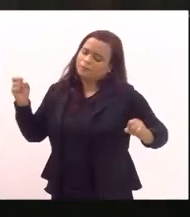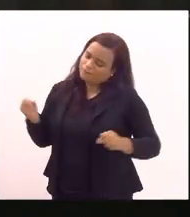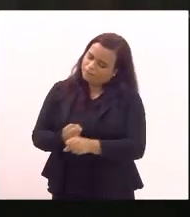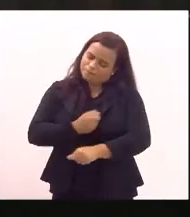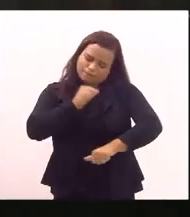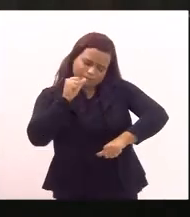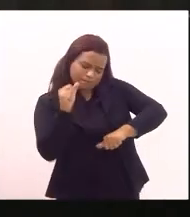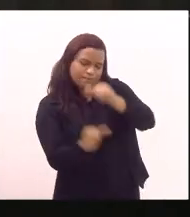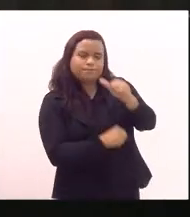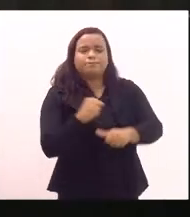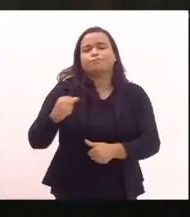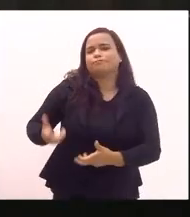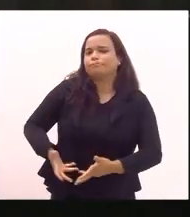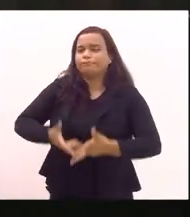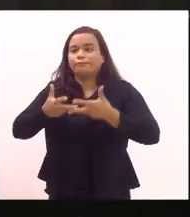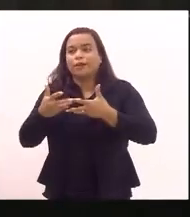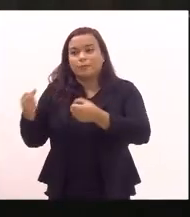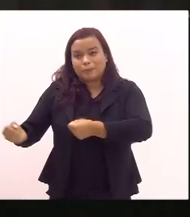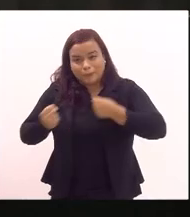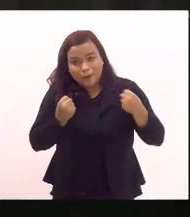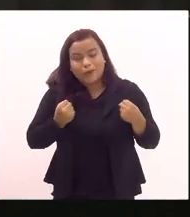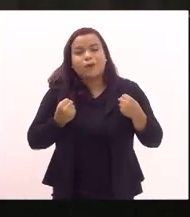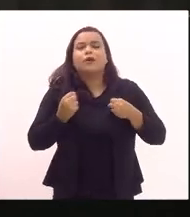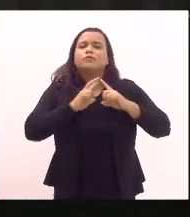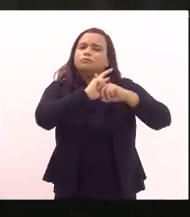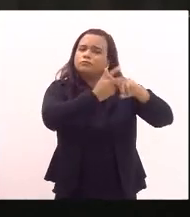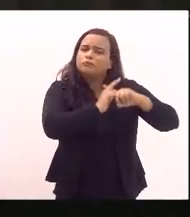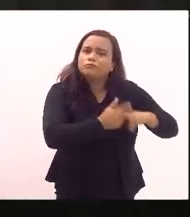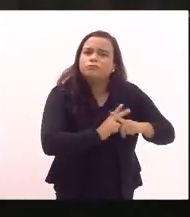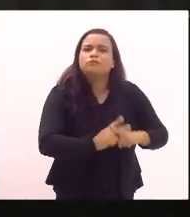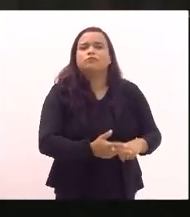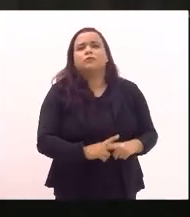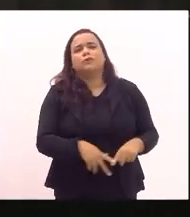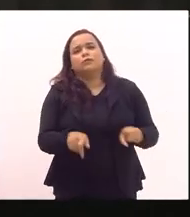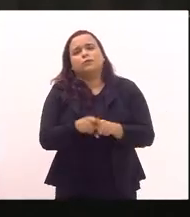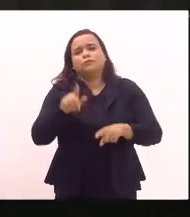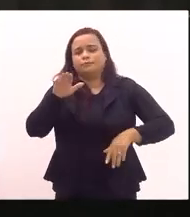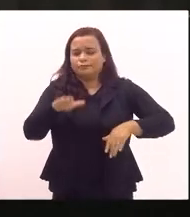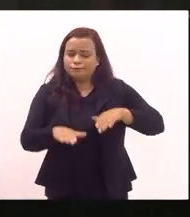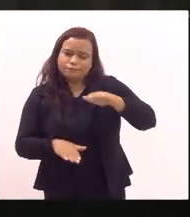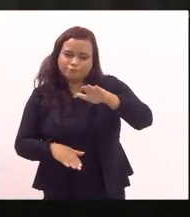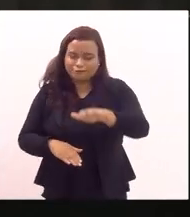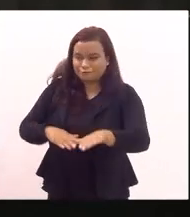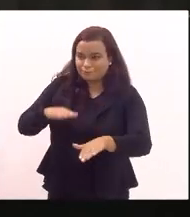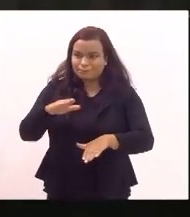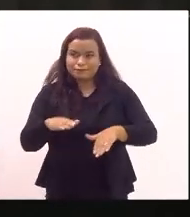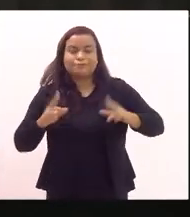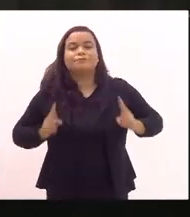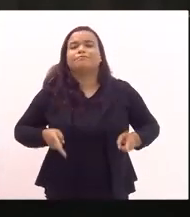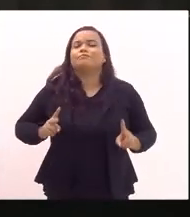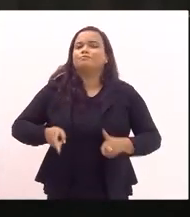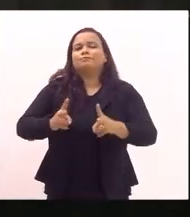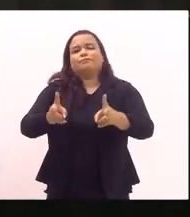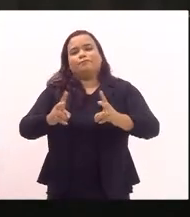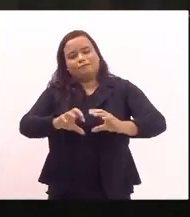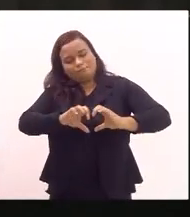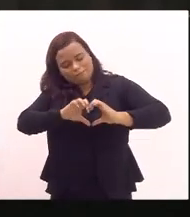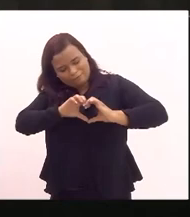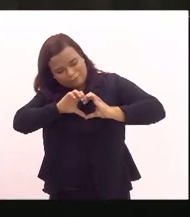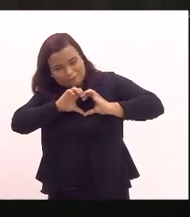reconstrução potência reparação o e uma caminhada constante com